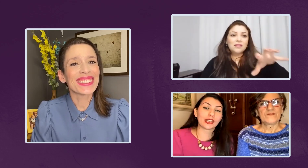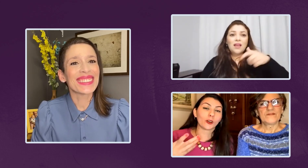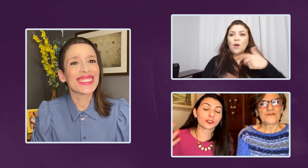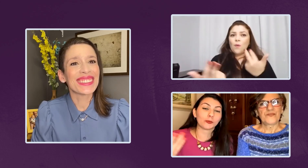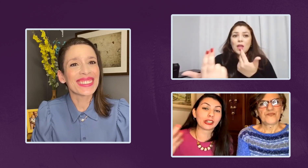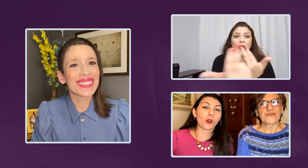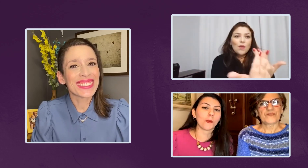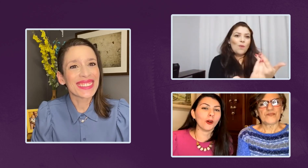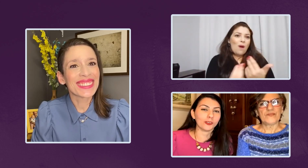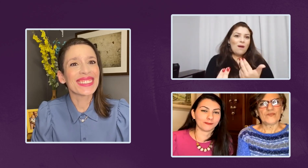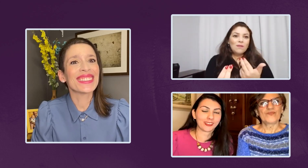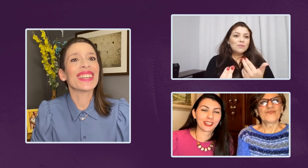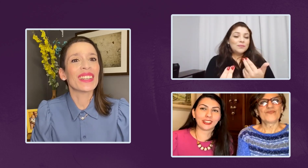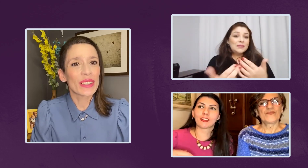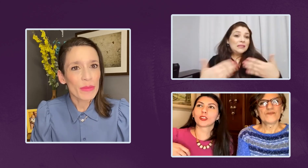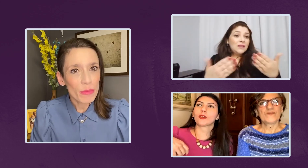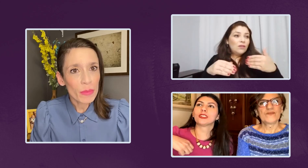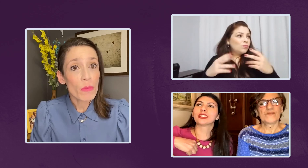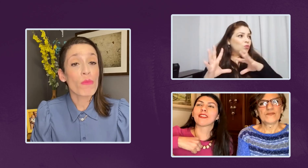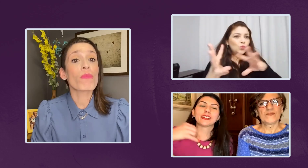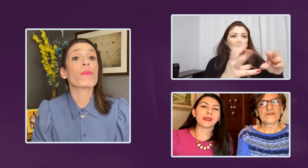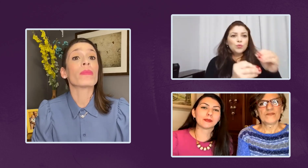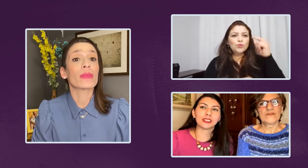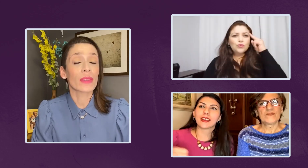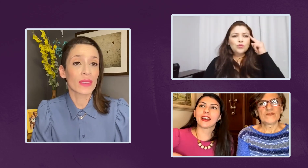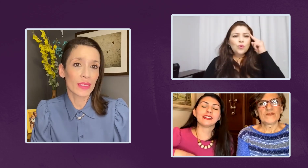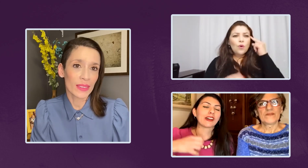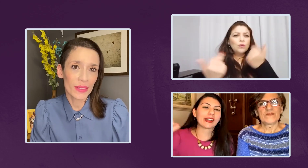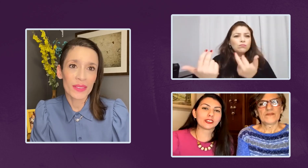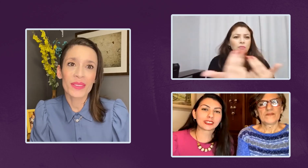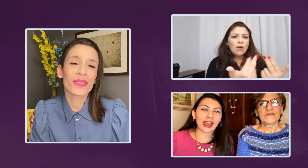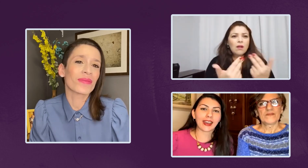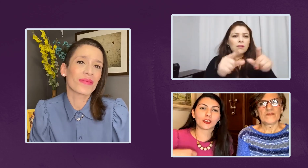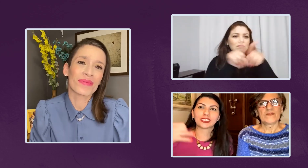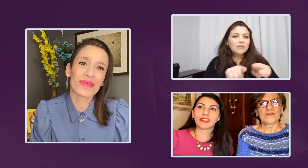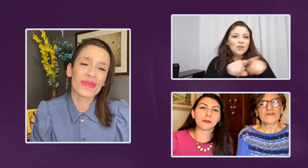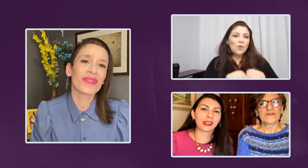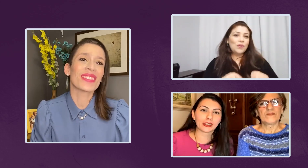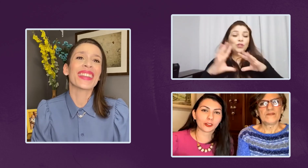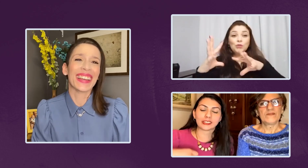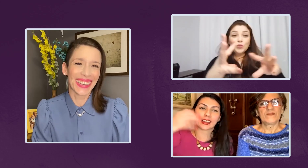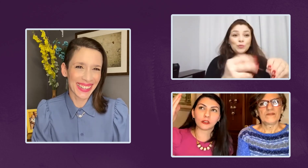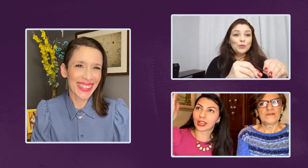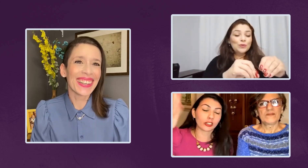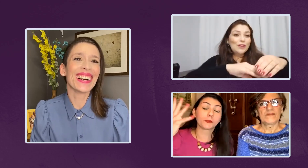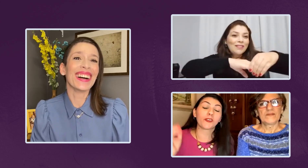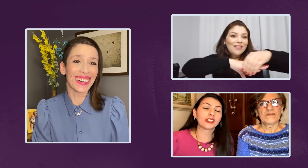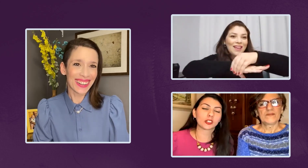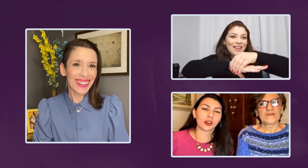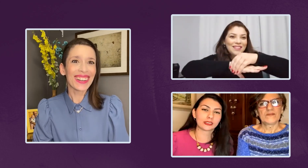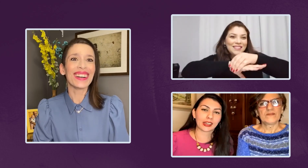mundo tinha gosto muito em comum. Então todo mundo gostava das mesmas... andava de All-Star, gostava de Beatles, até